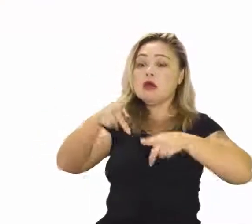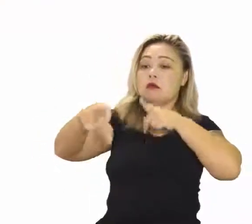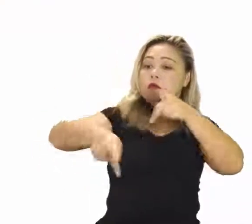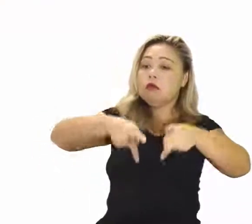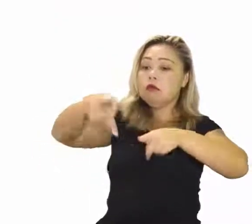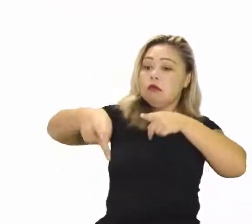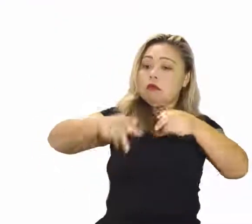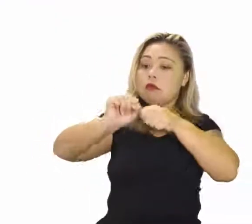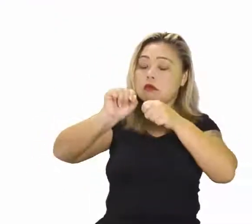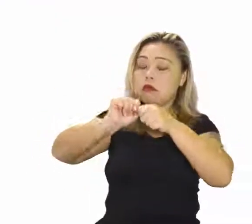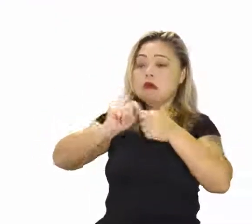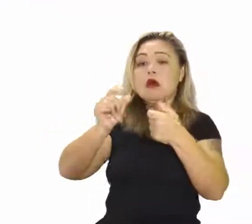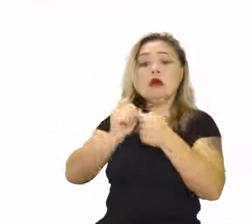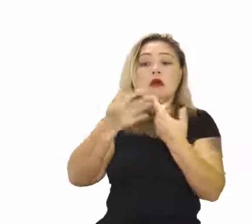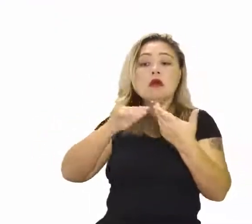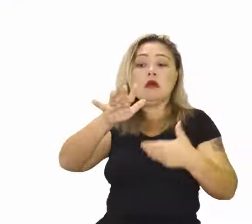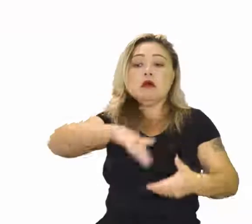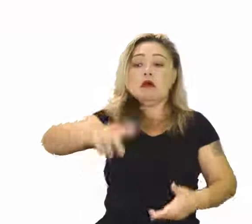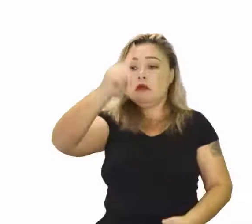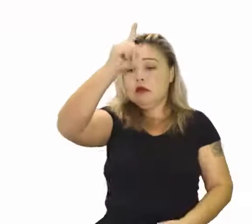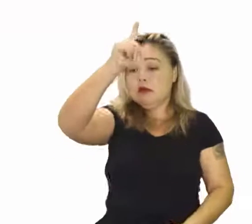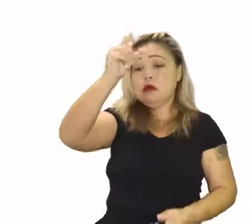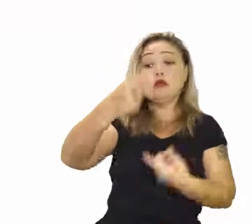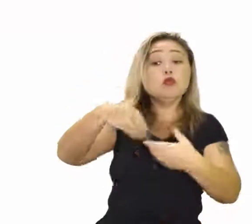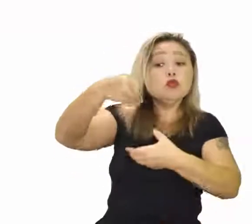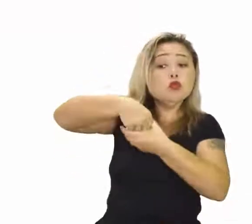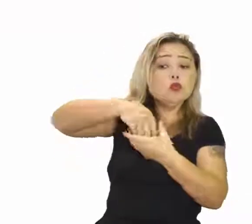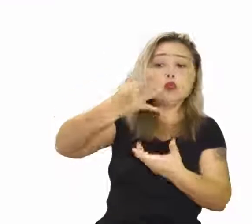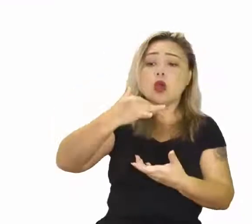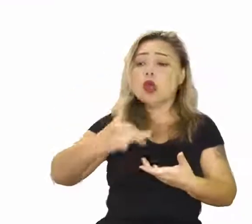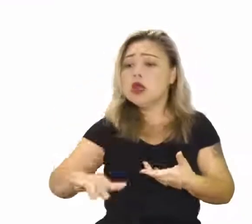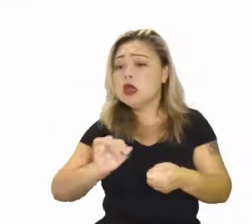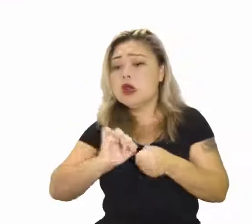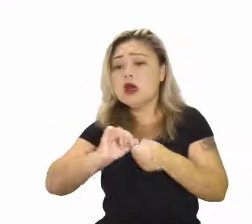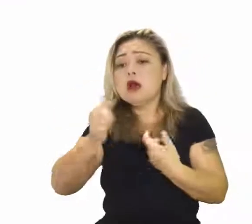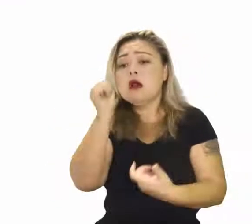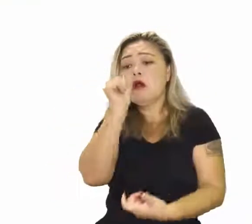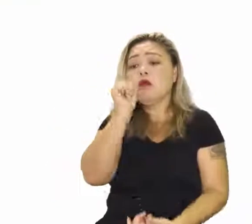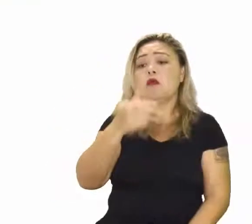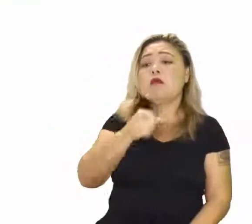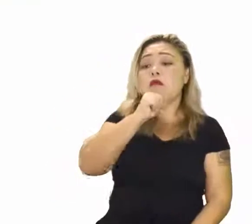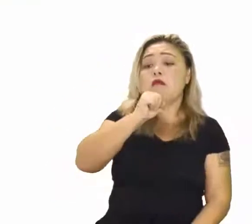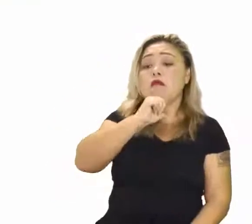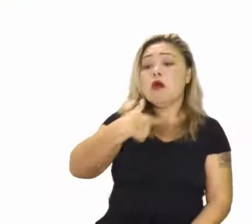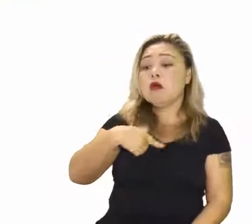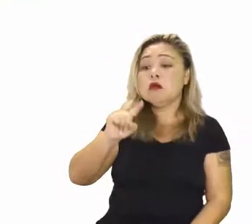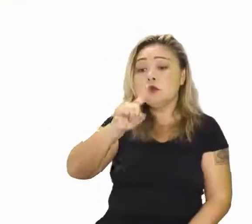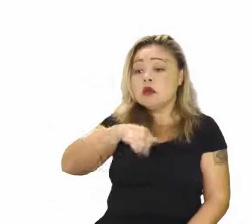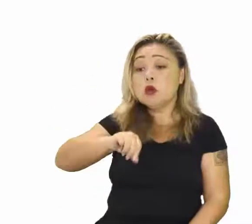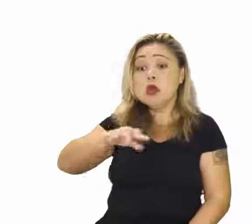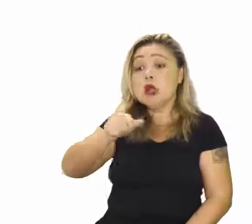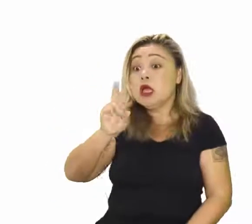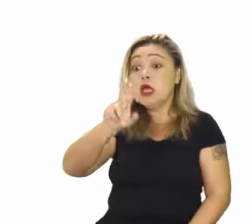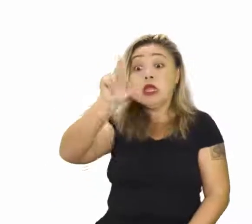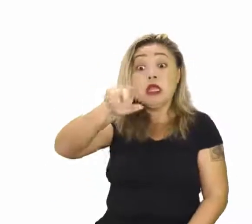alemã, incluindo crianças, mulheres e idosos. Hitler dizia, ninguém recua.